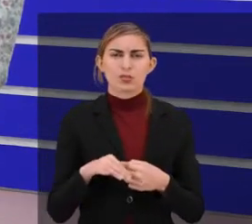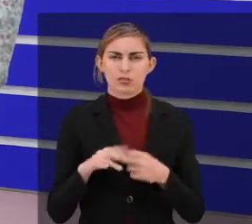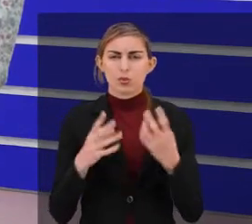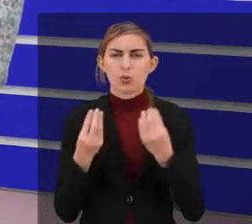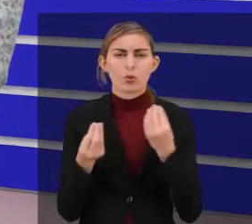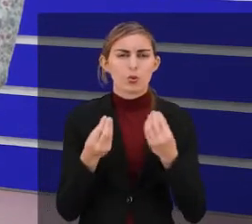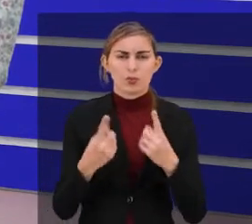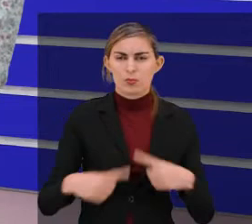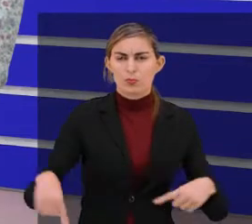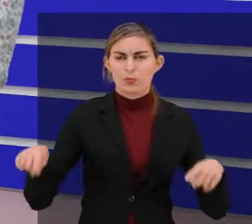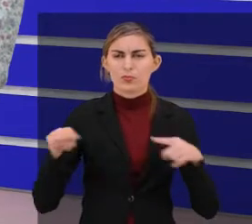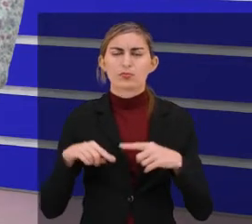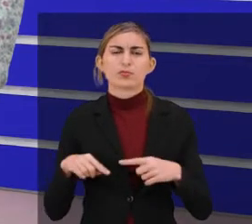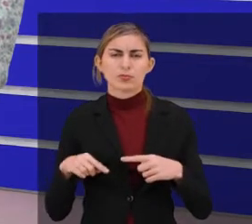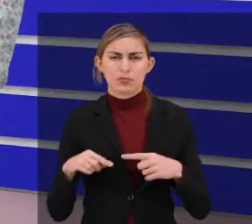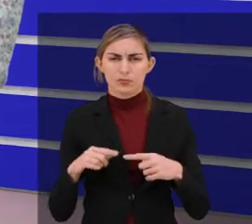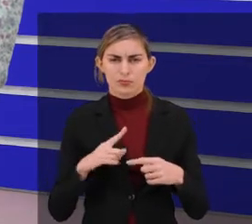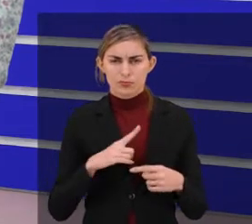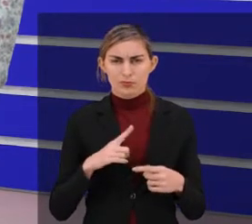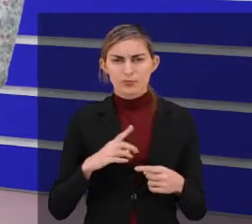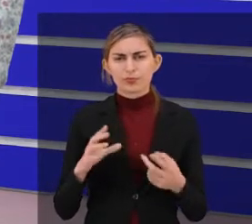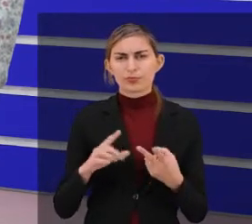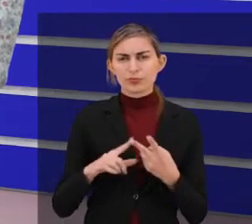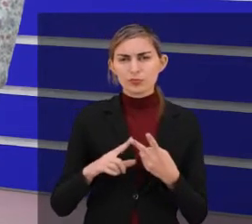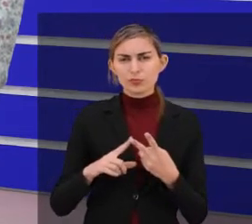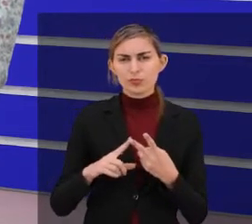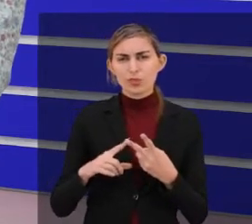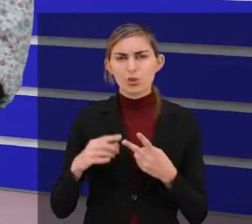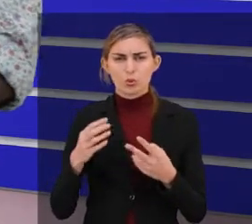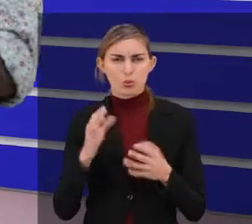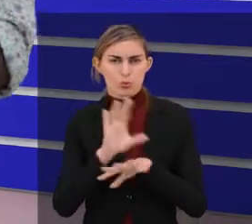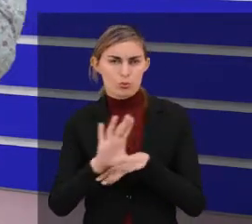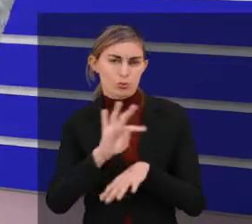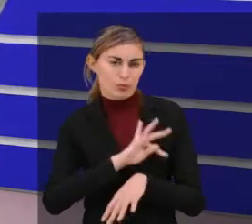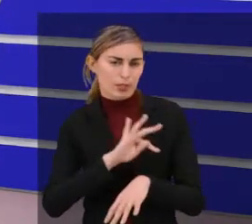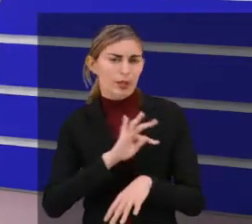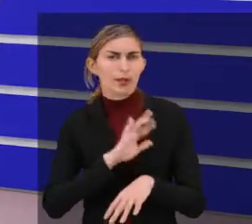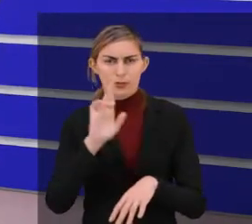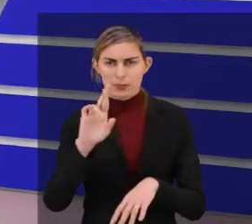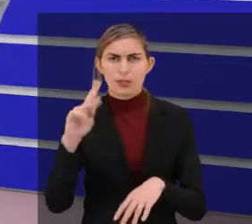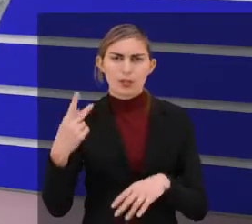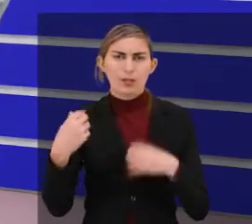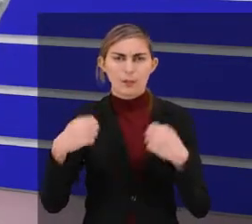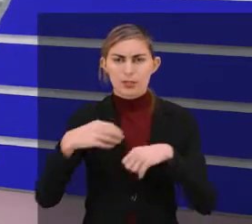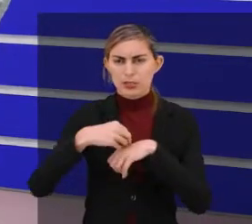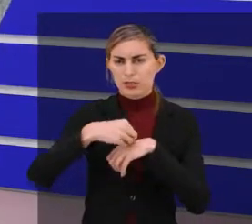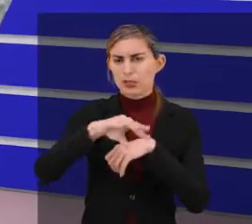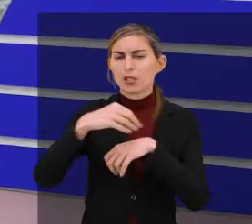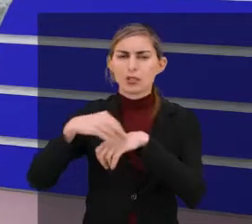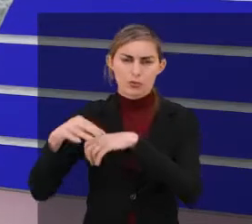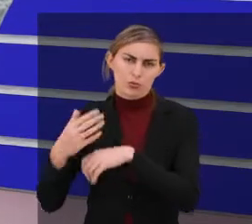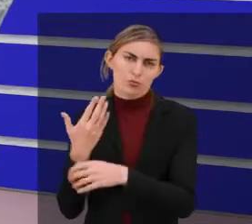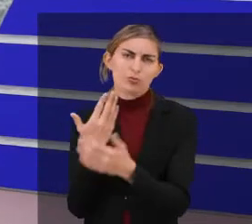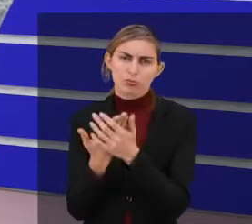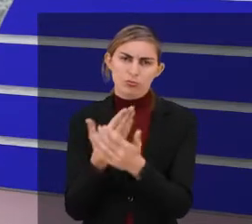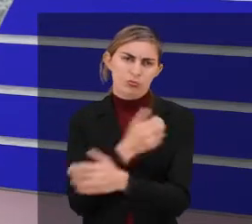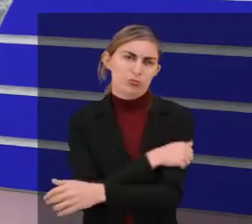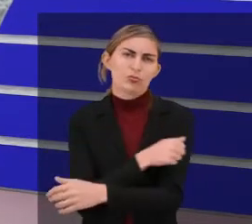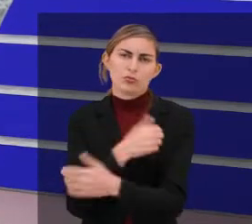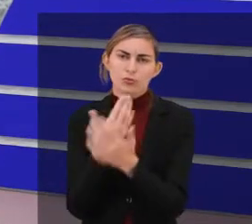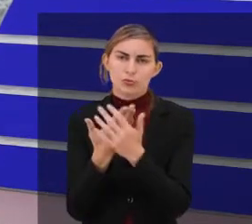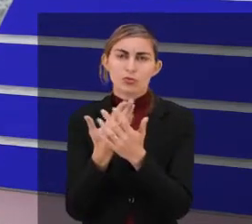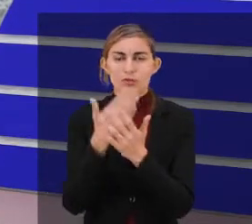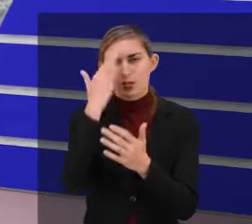como a gente tem, não é? Nós estamos num curso, não é, técnico de RH, e a gente precisa levar o caro estudante, né,